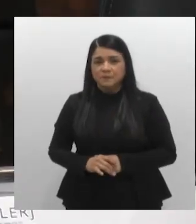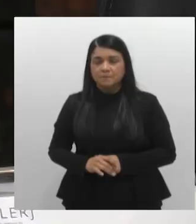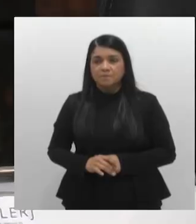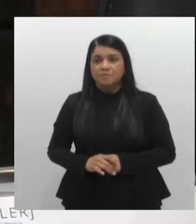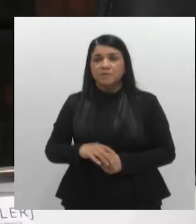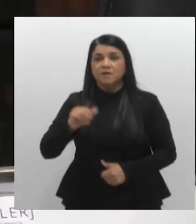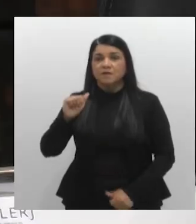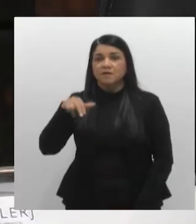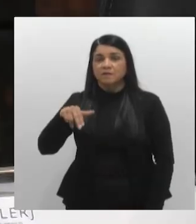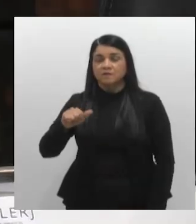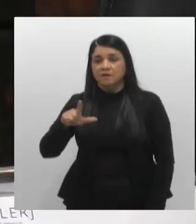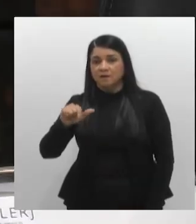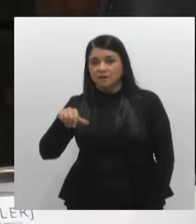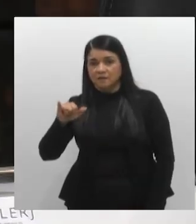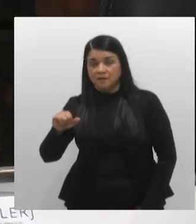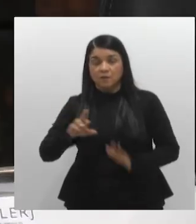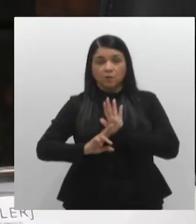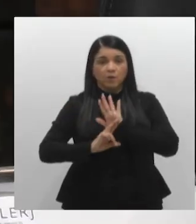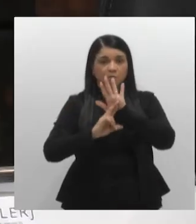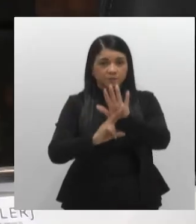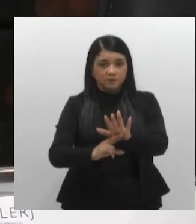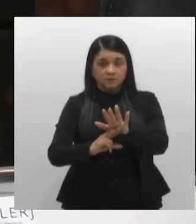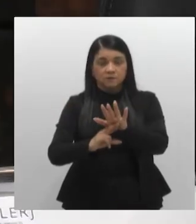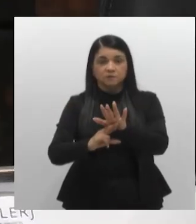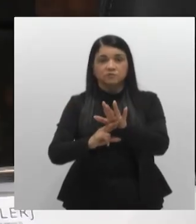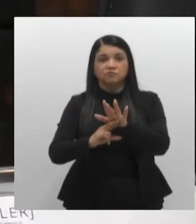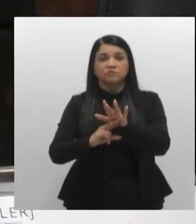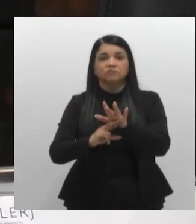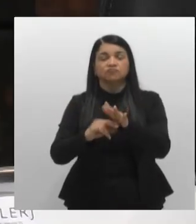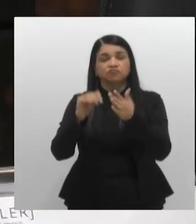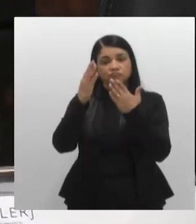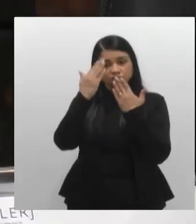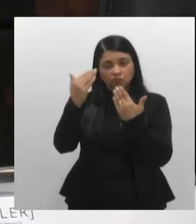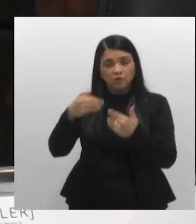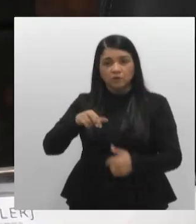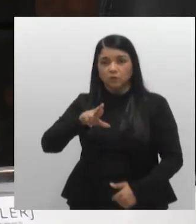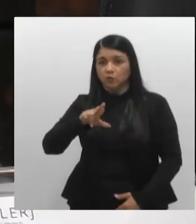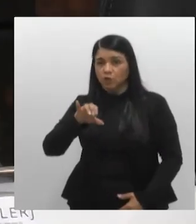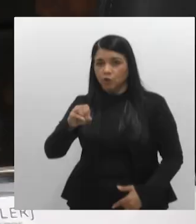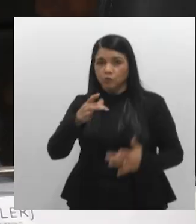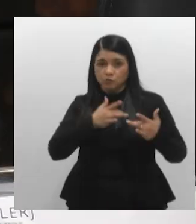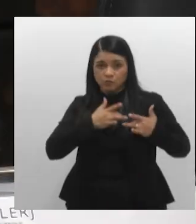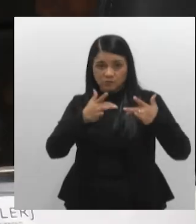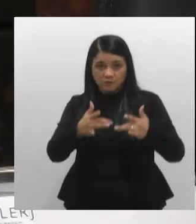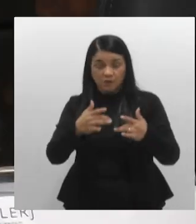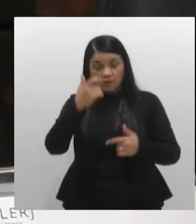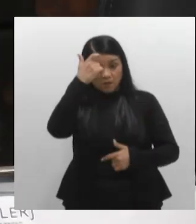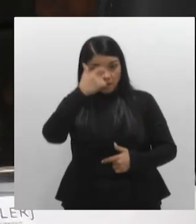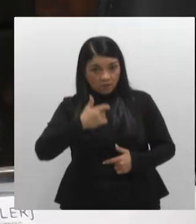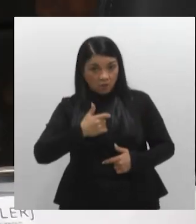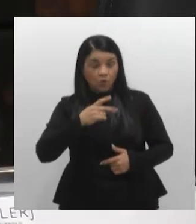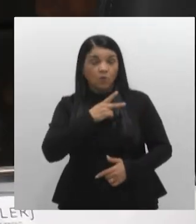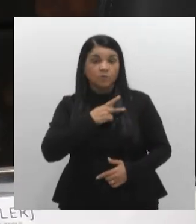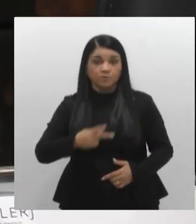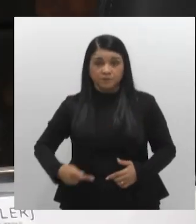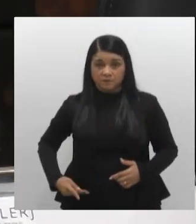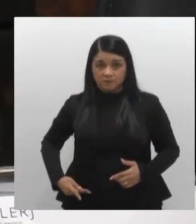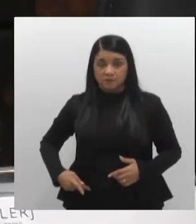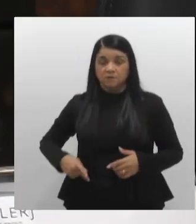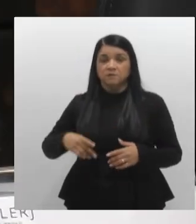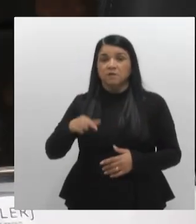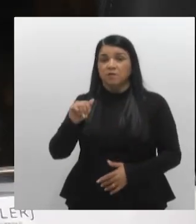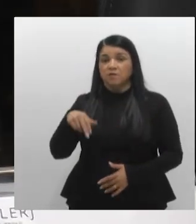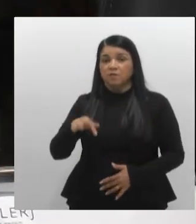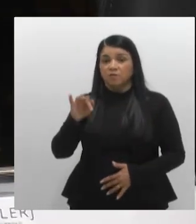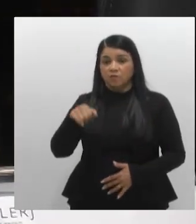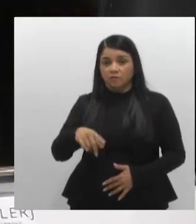Ana Aline, como representante de honra do Rio Solidário, e eu, como presidente da Fundação